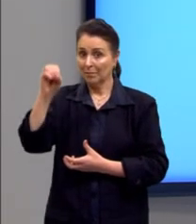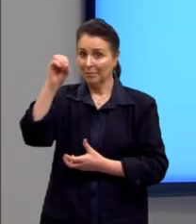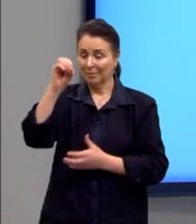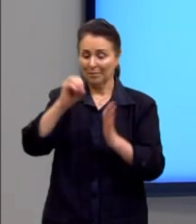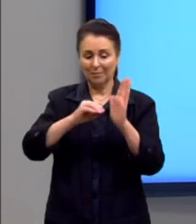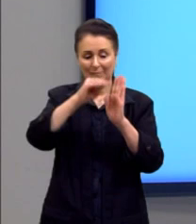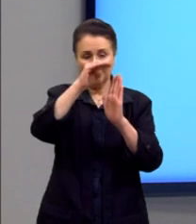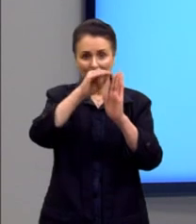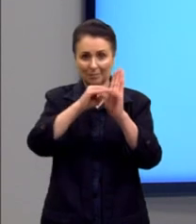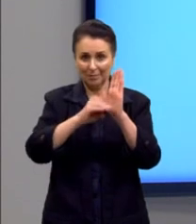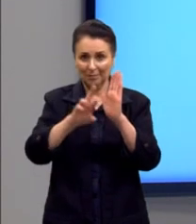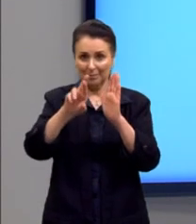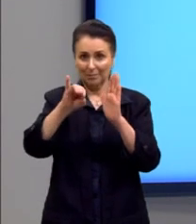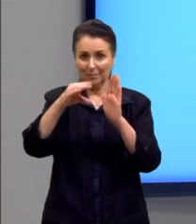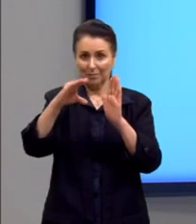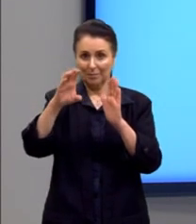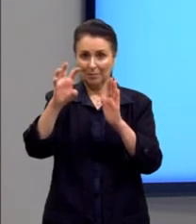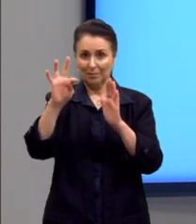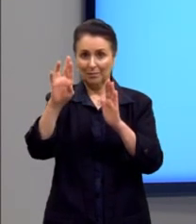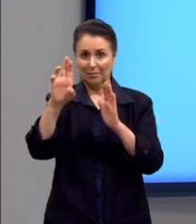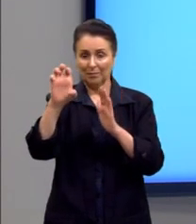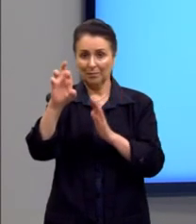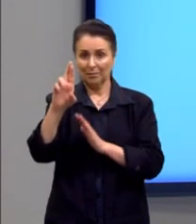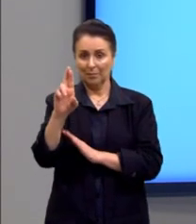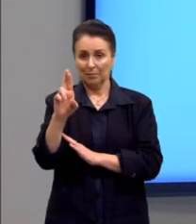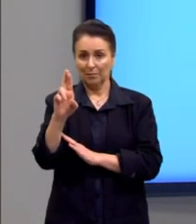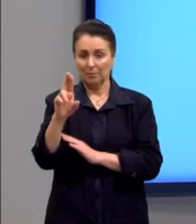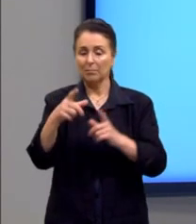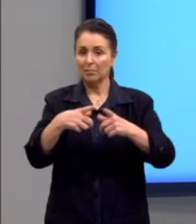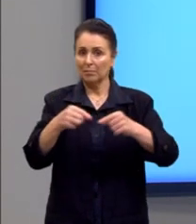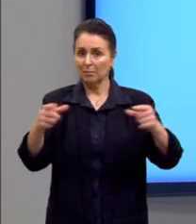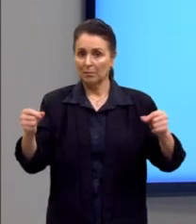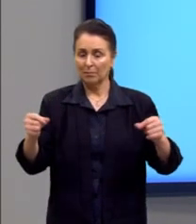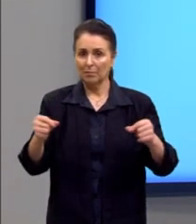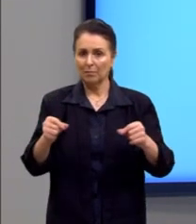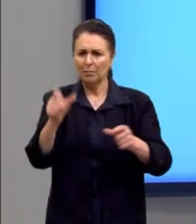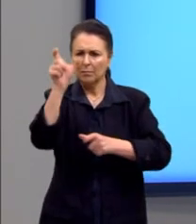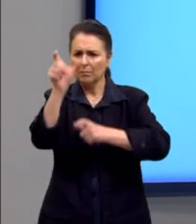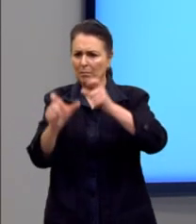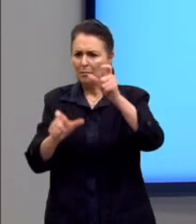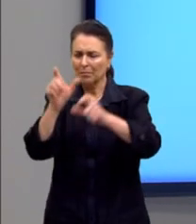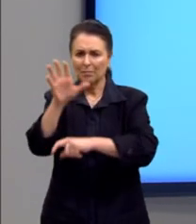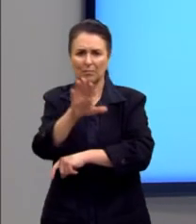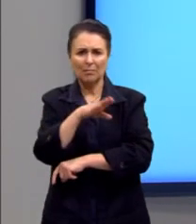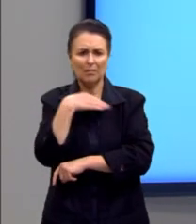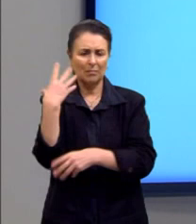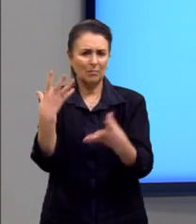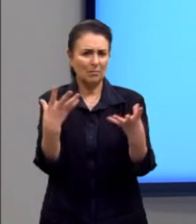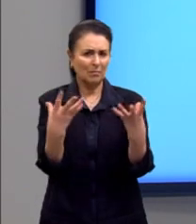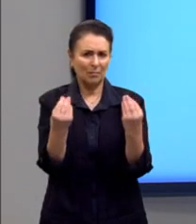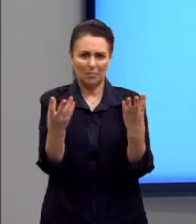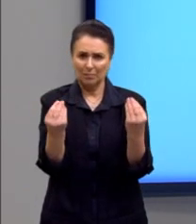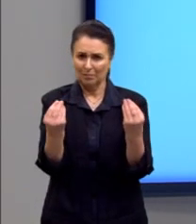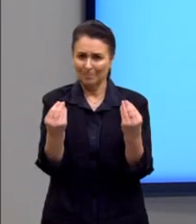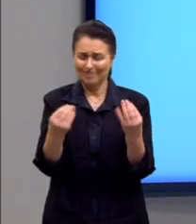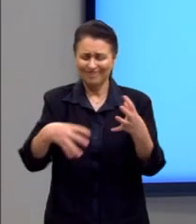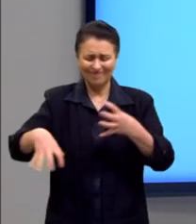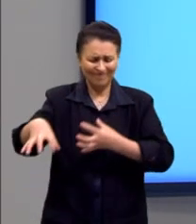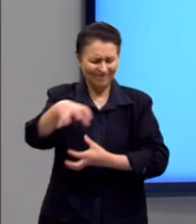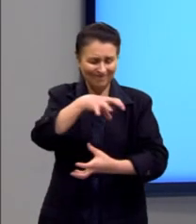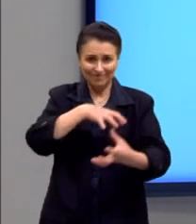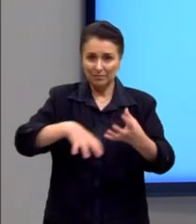Richter atingiu o Japão matando milhares de pessoas e causando grande destruição